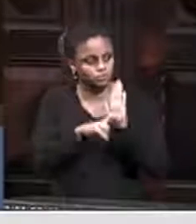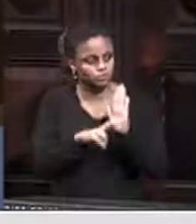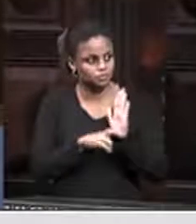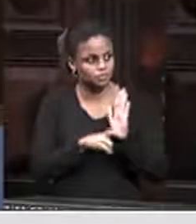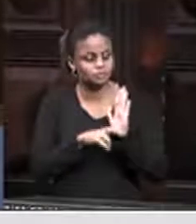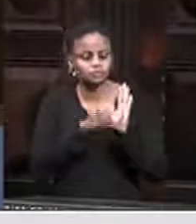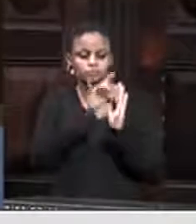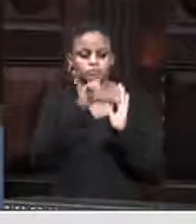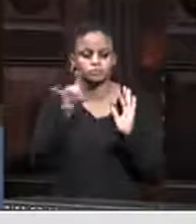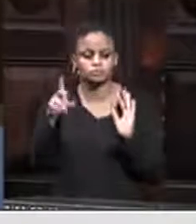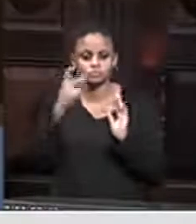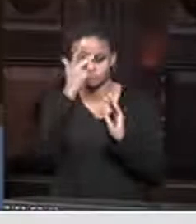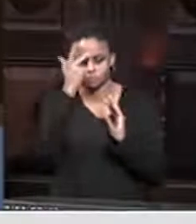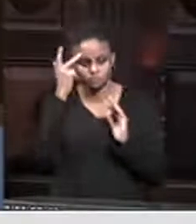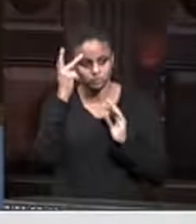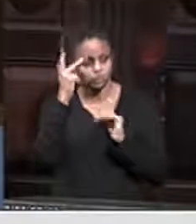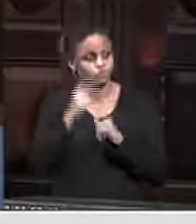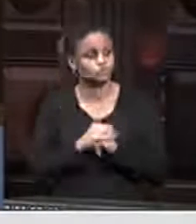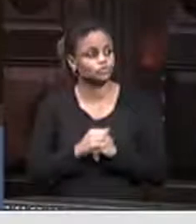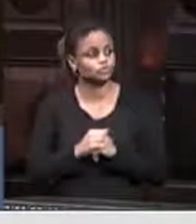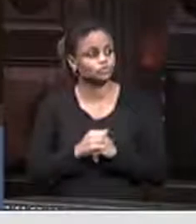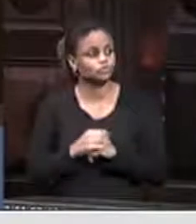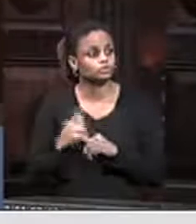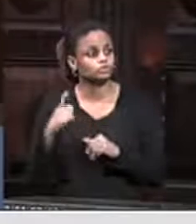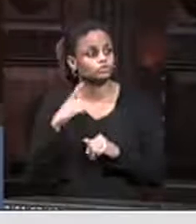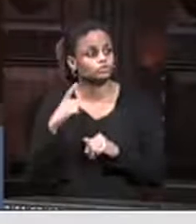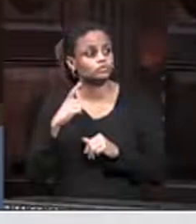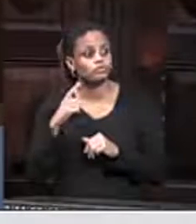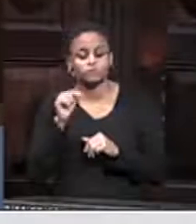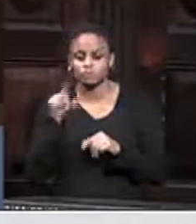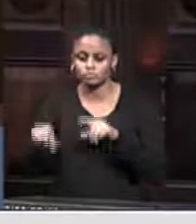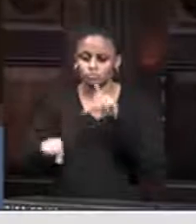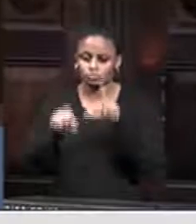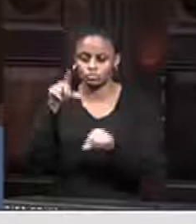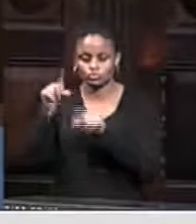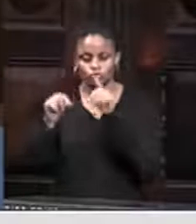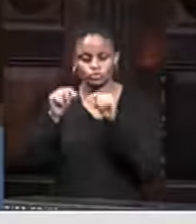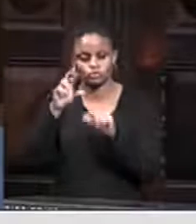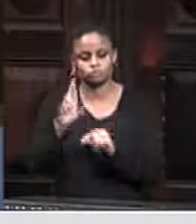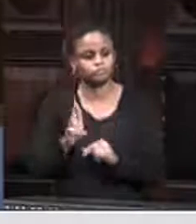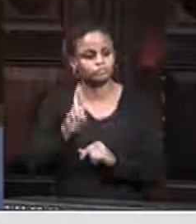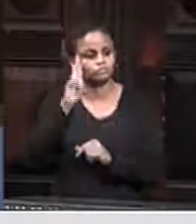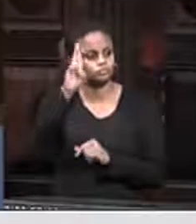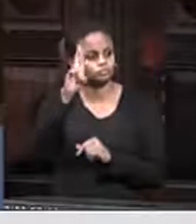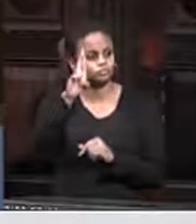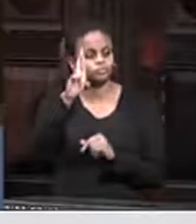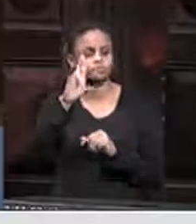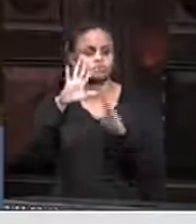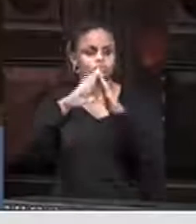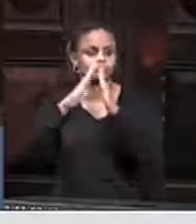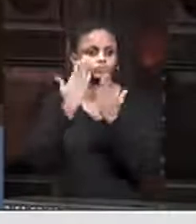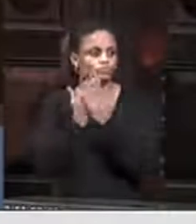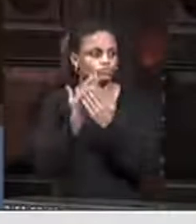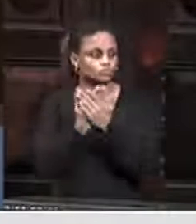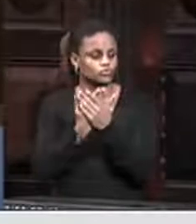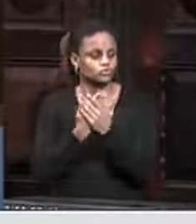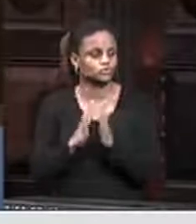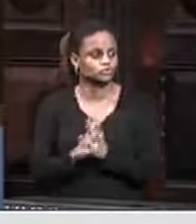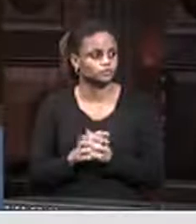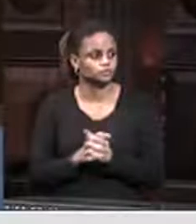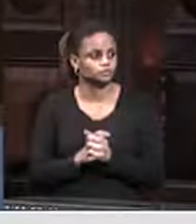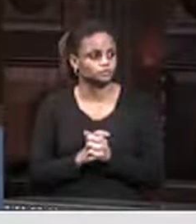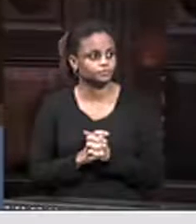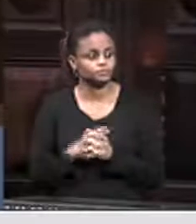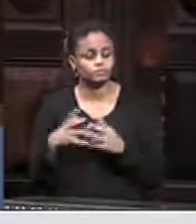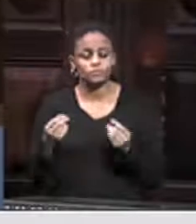um cidadão ou uma cidadã venha a ser elegível no processo da presidência da FAETEC, para